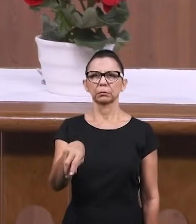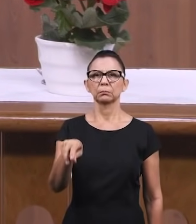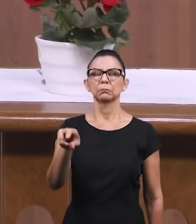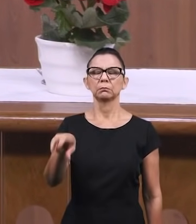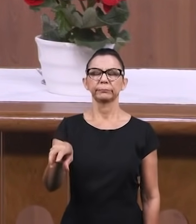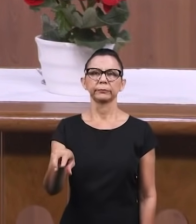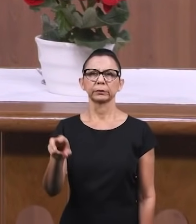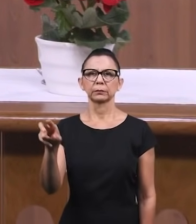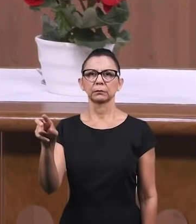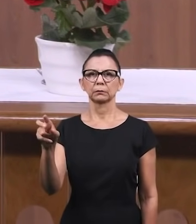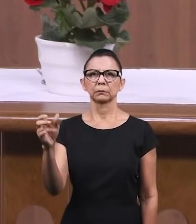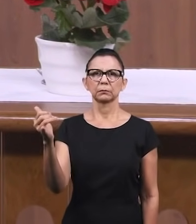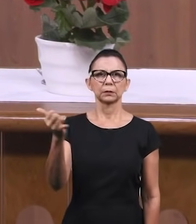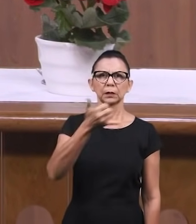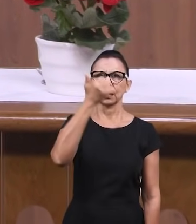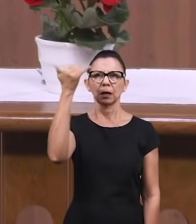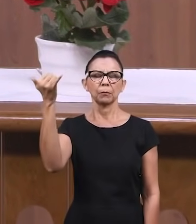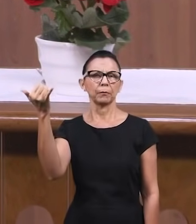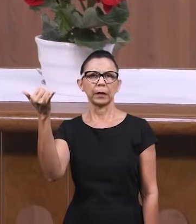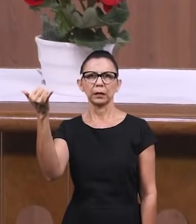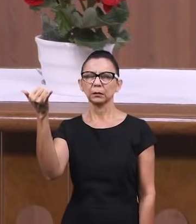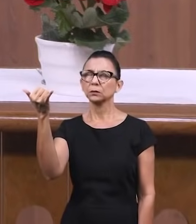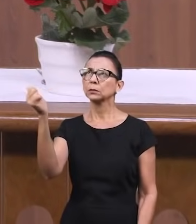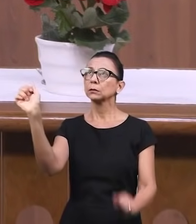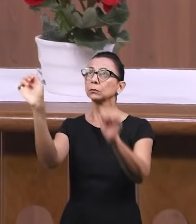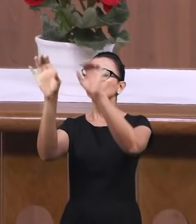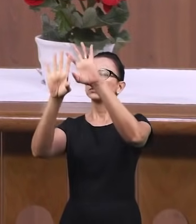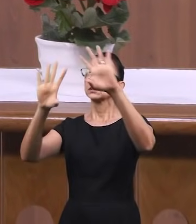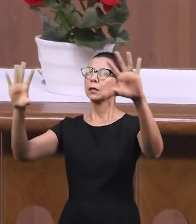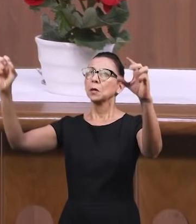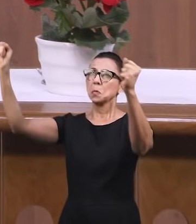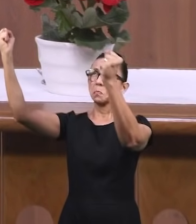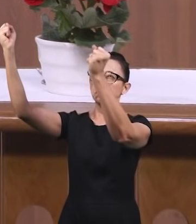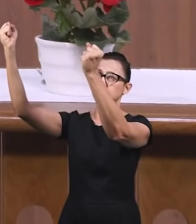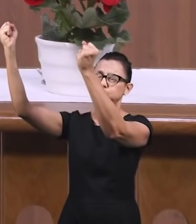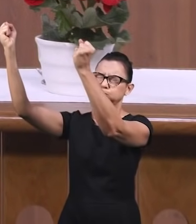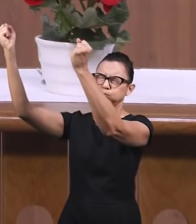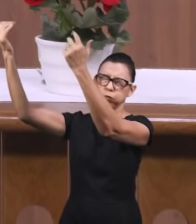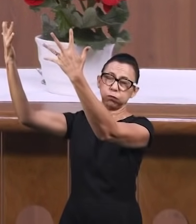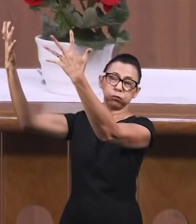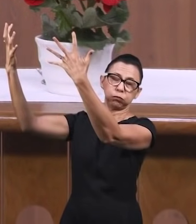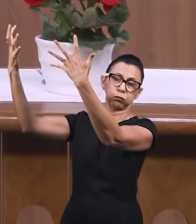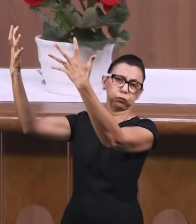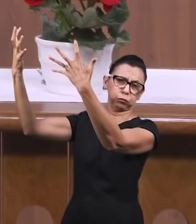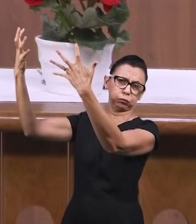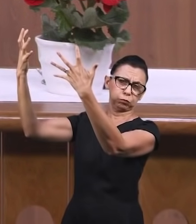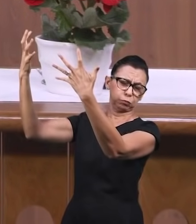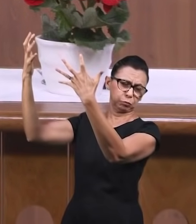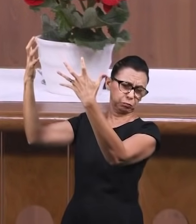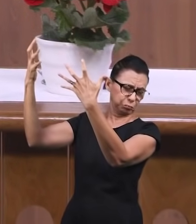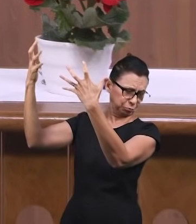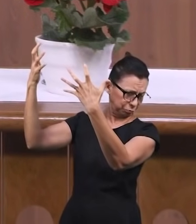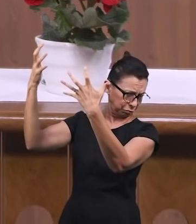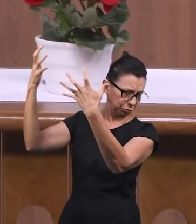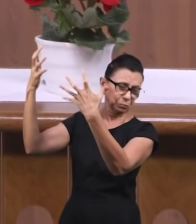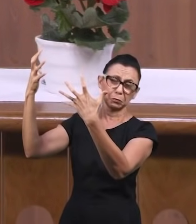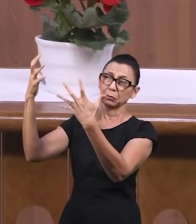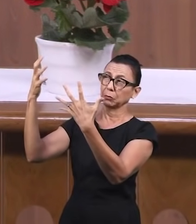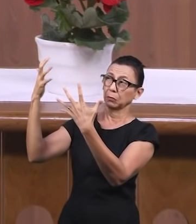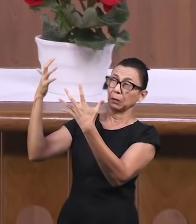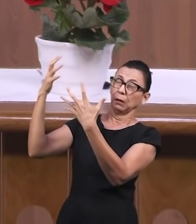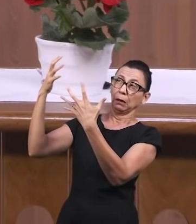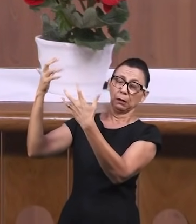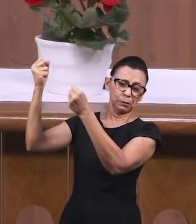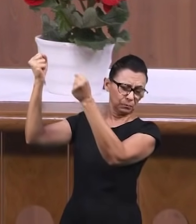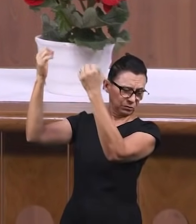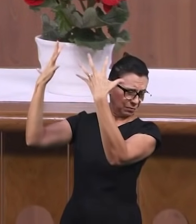aquela cidade, de repente brilhou do céu uma luz que ele